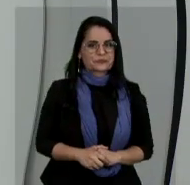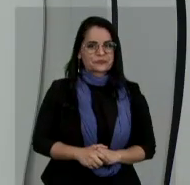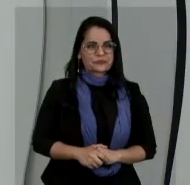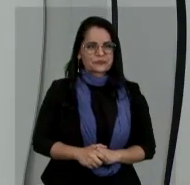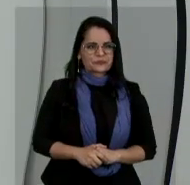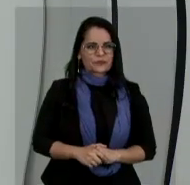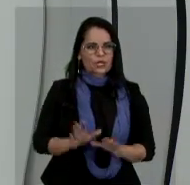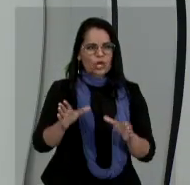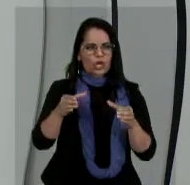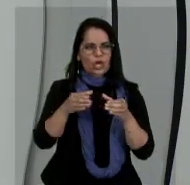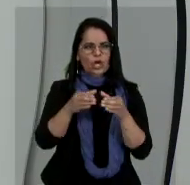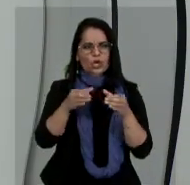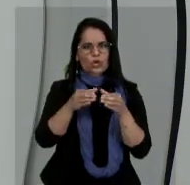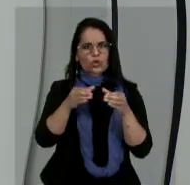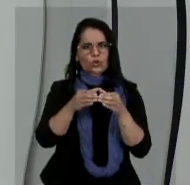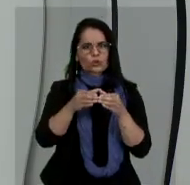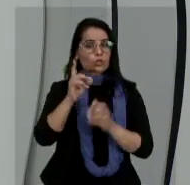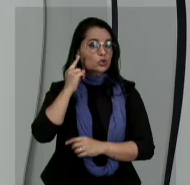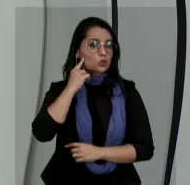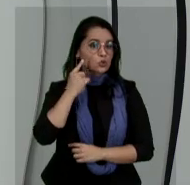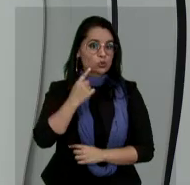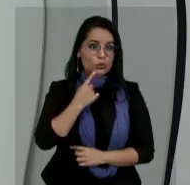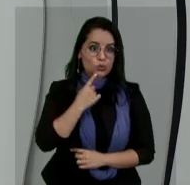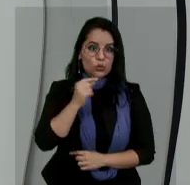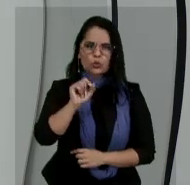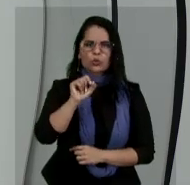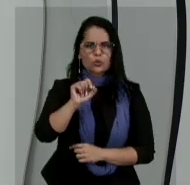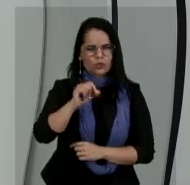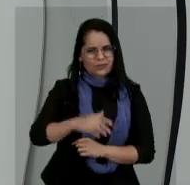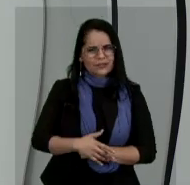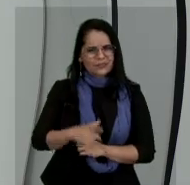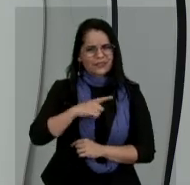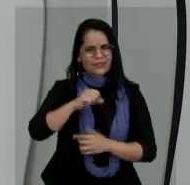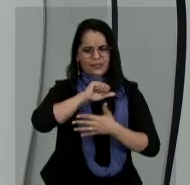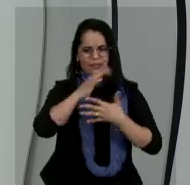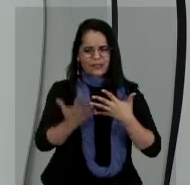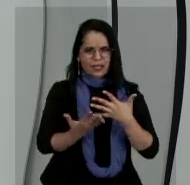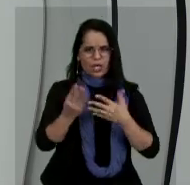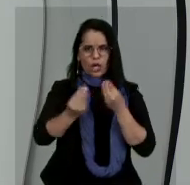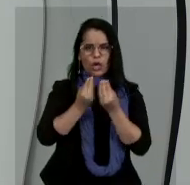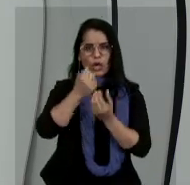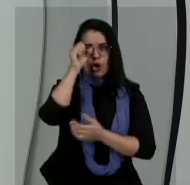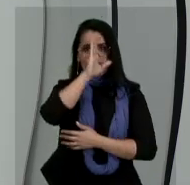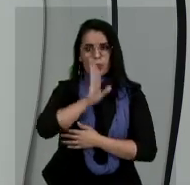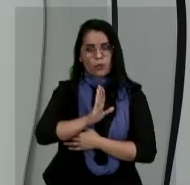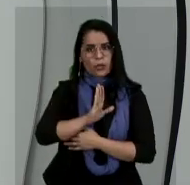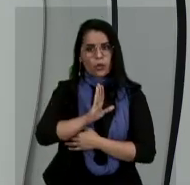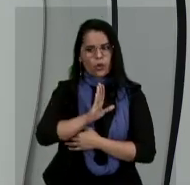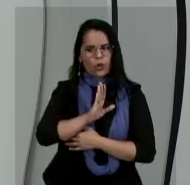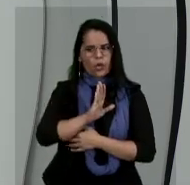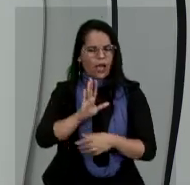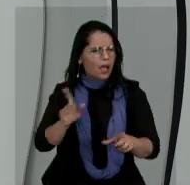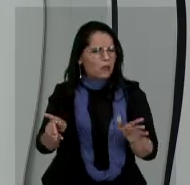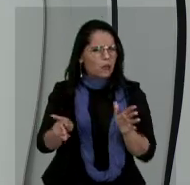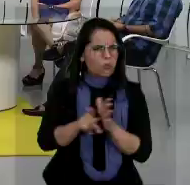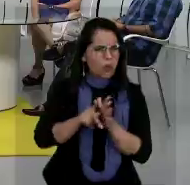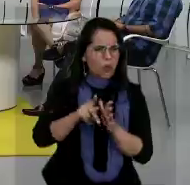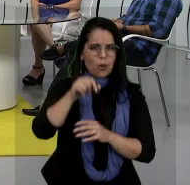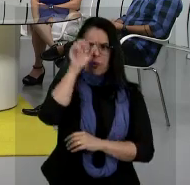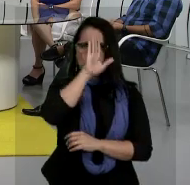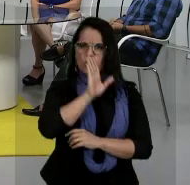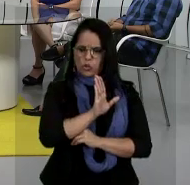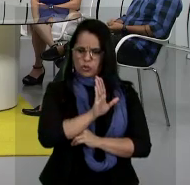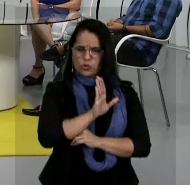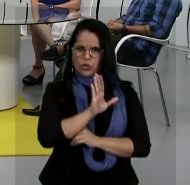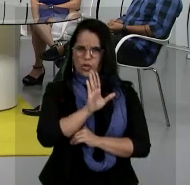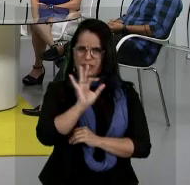A comunidade surda, ela tem a Libras como língua brasileira de sinais, que é uma língua brasileira, é a comunidade